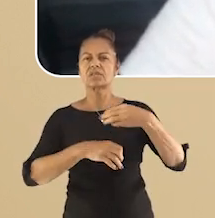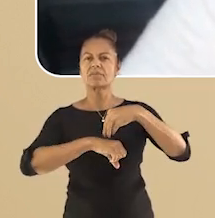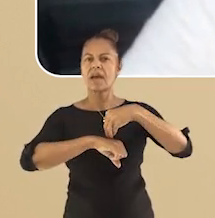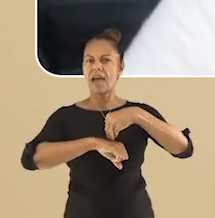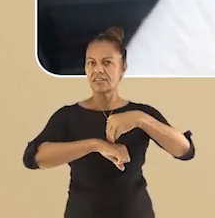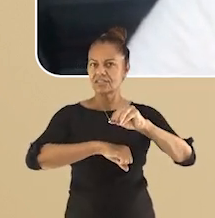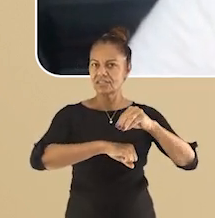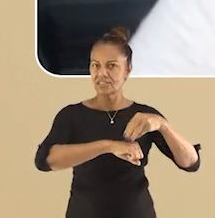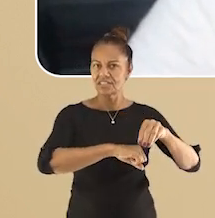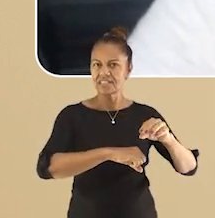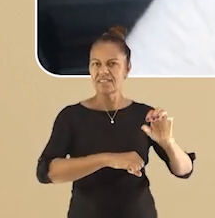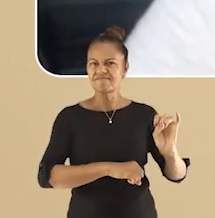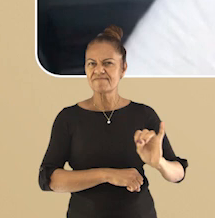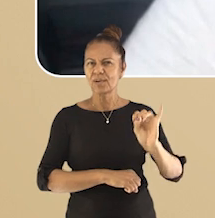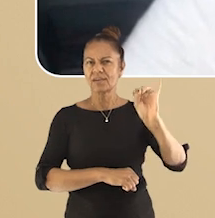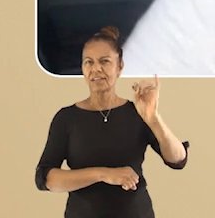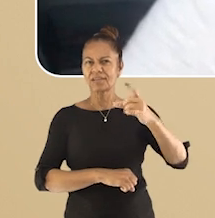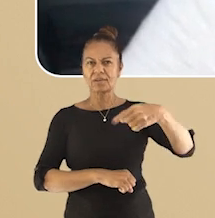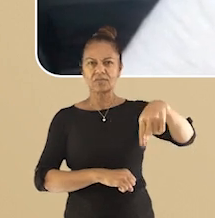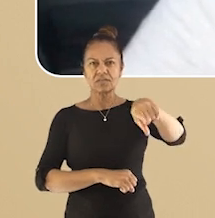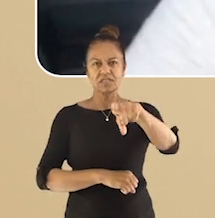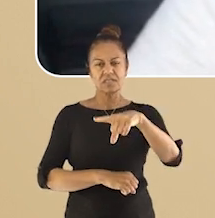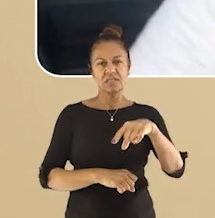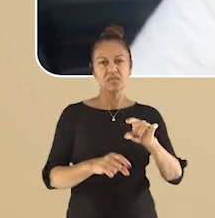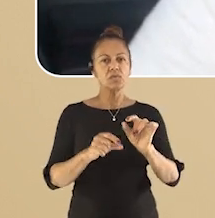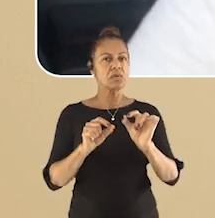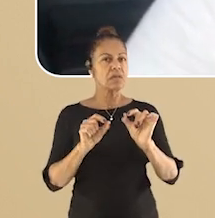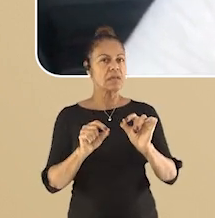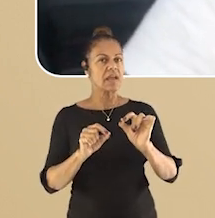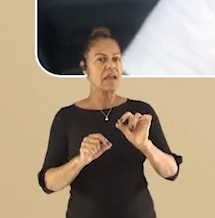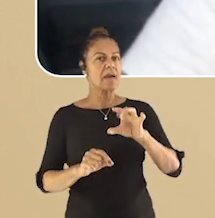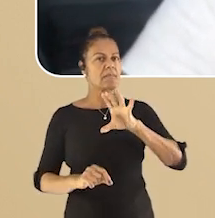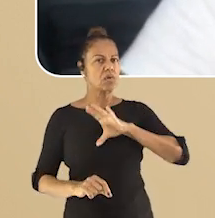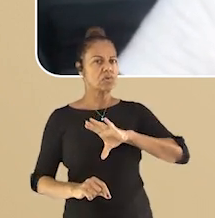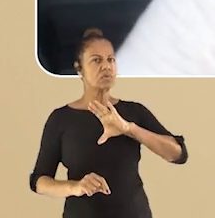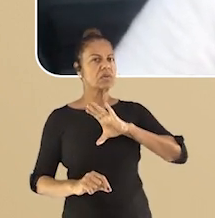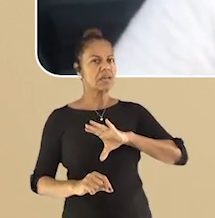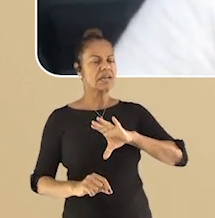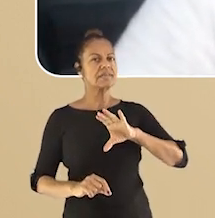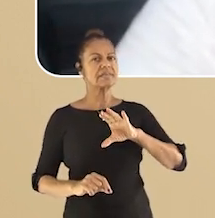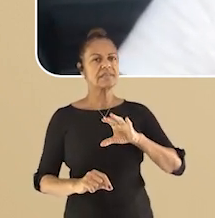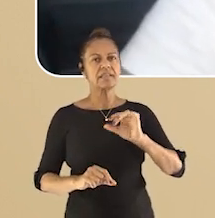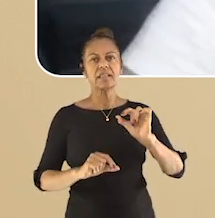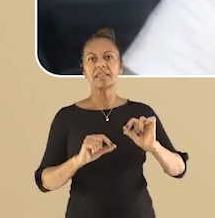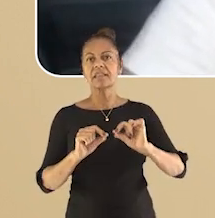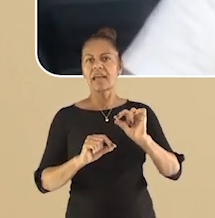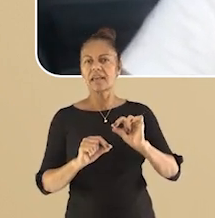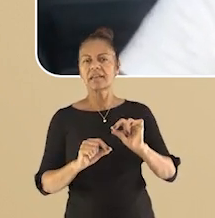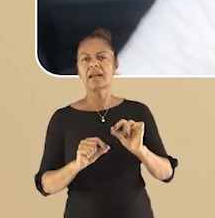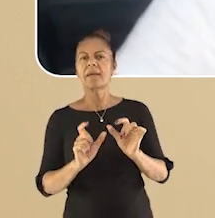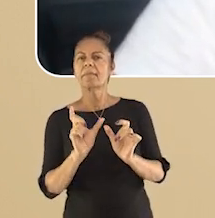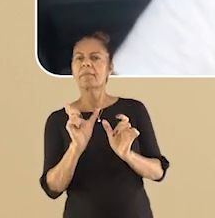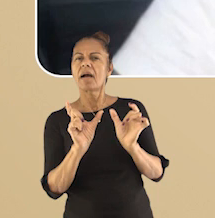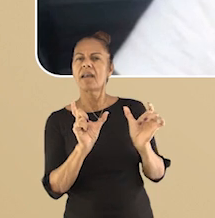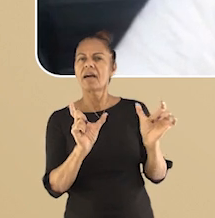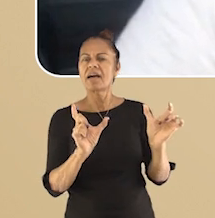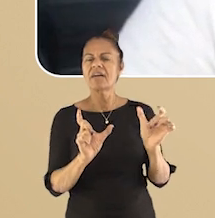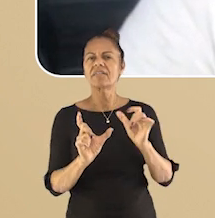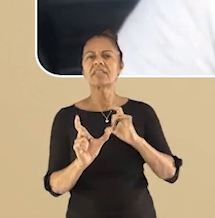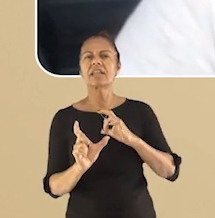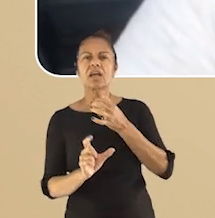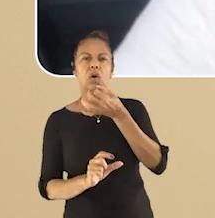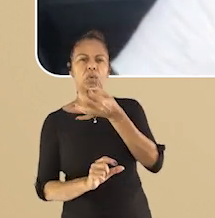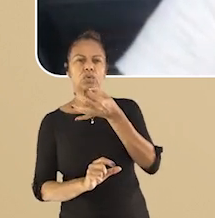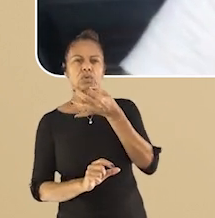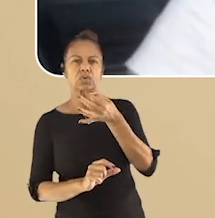vocês. Na língua portuguesa, há várias palavras onde a letra S tem som de Z. Isso acontece